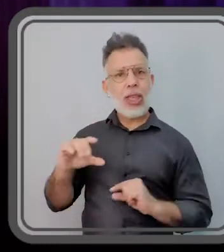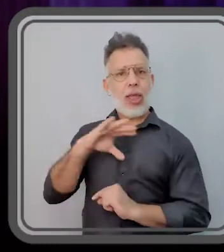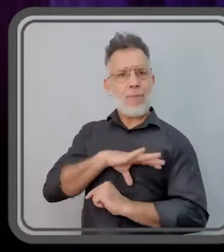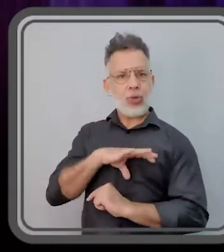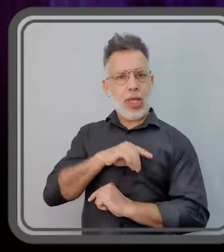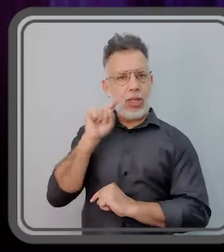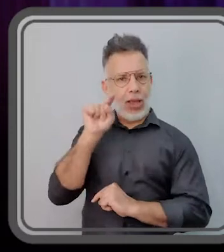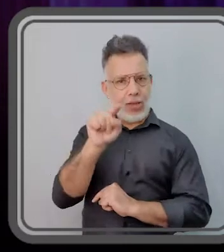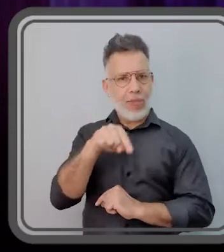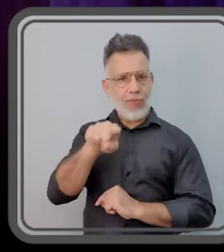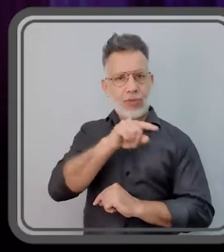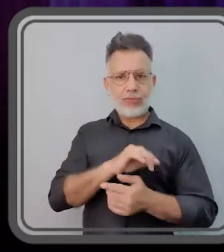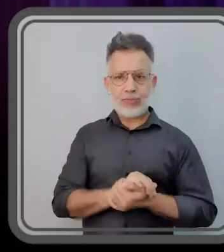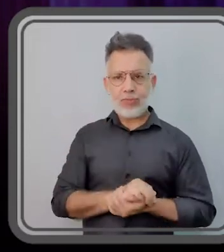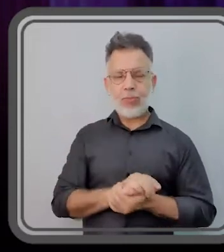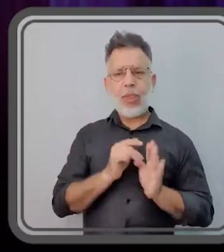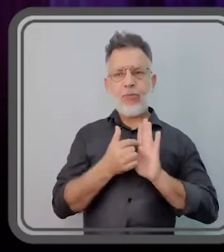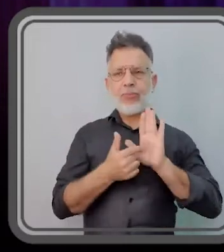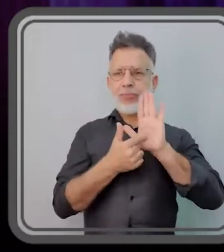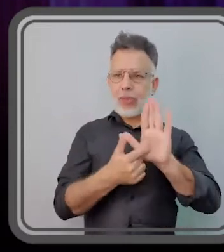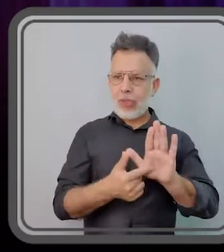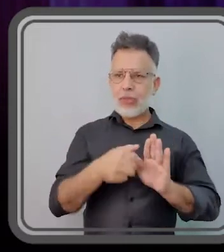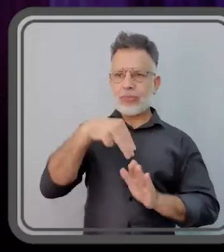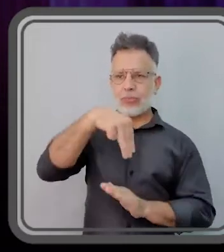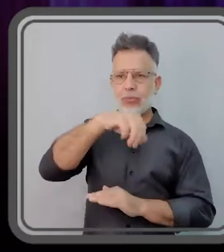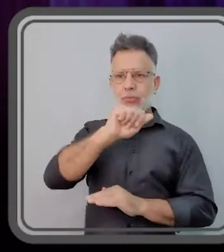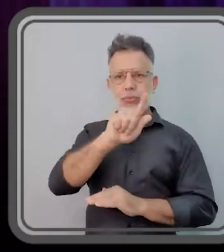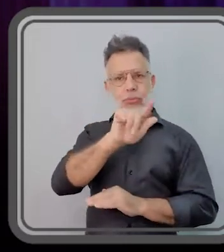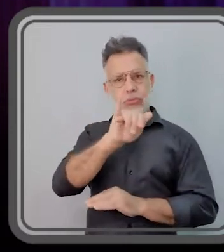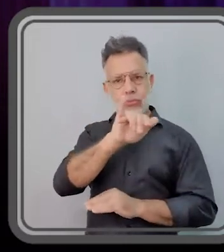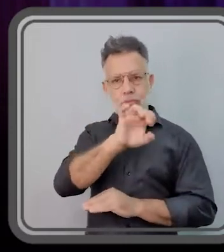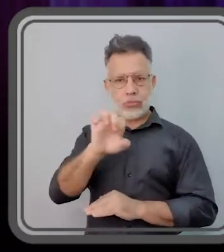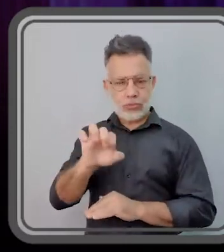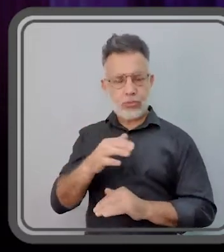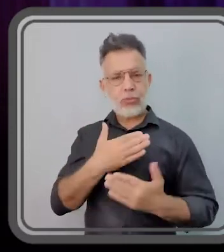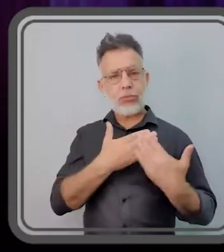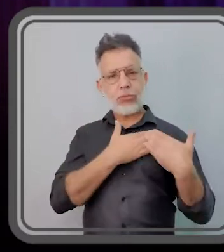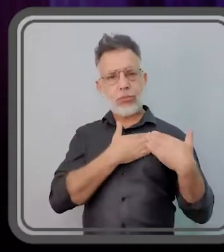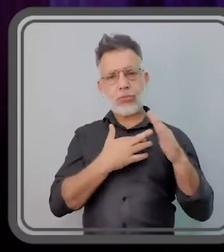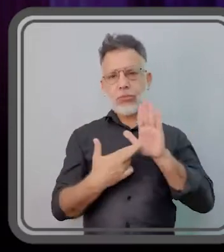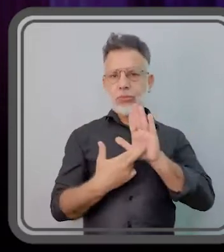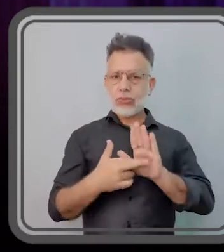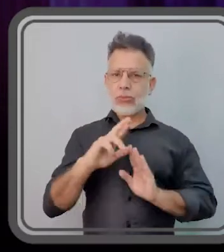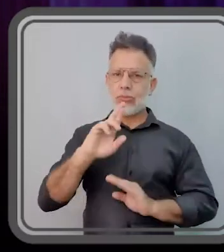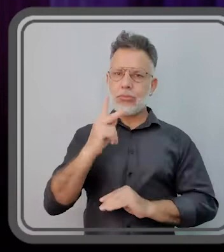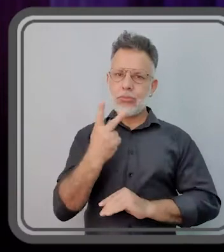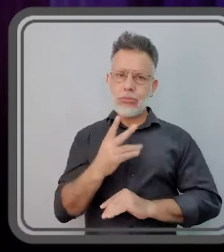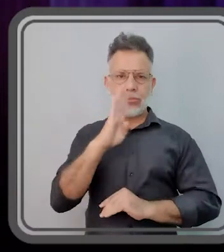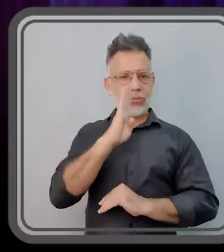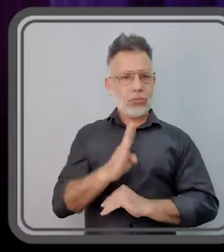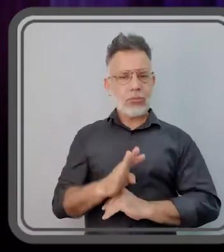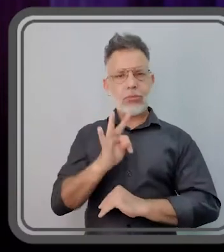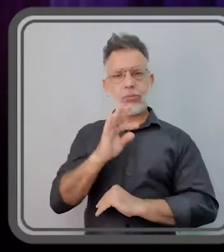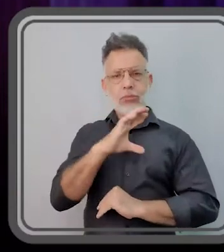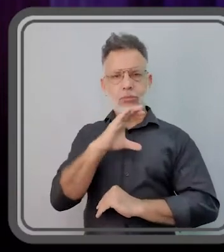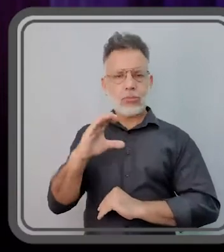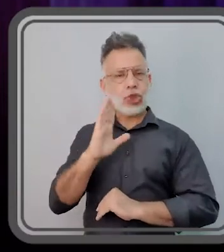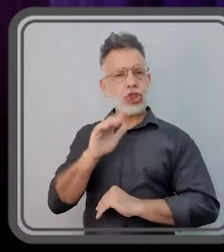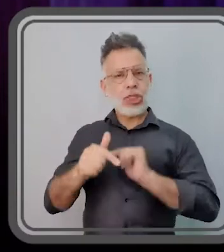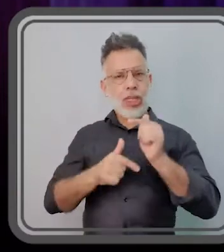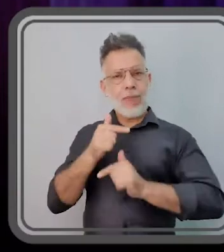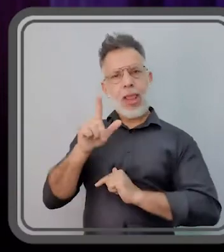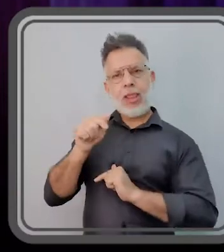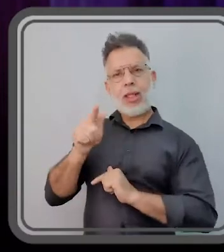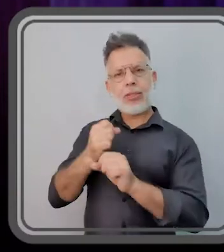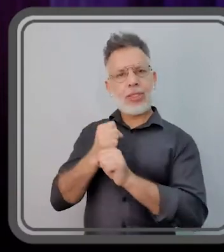aqui para vocês, tá? Então, para apresentar a Maggie Sim, ela é Head de RH Brasil na TCS, né? Ela já trabalha na TCS há 17